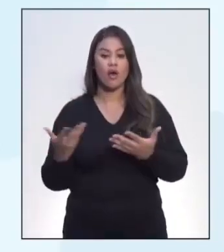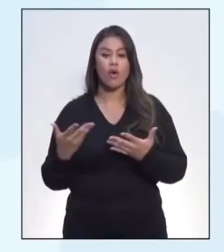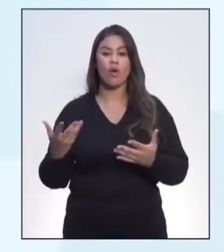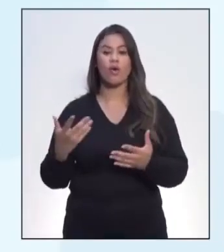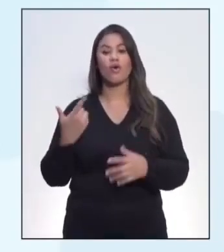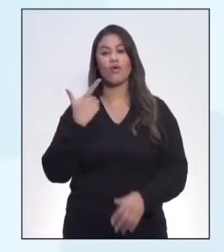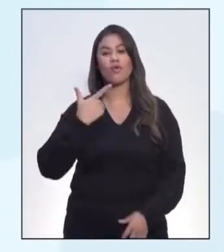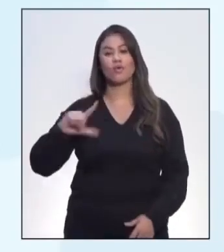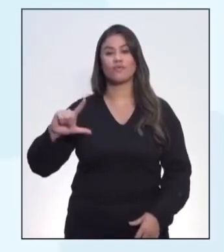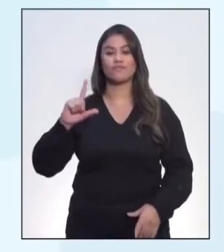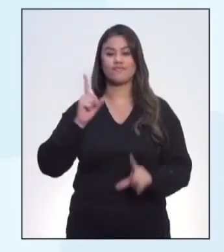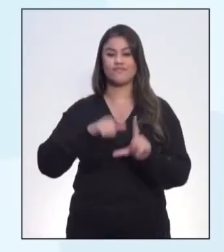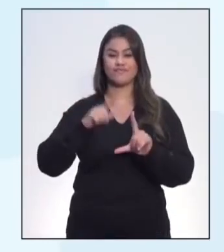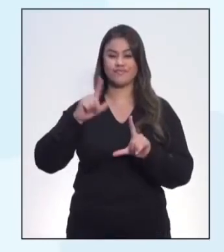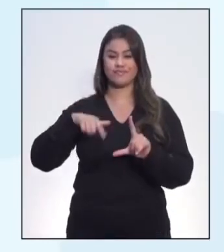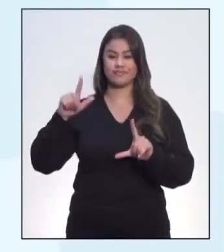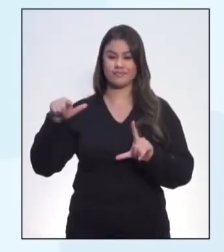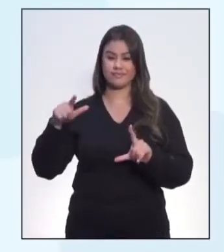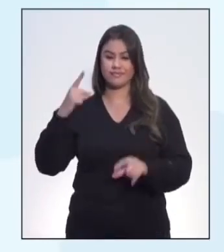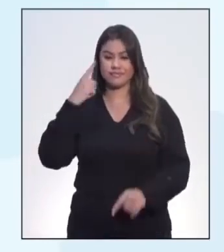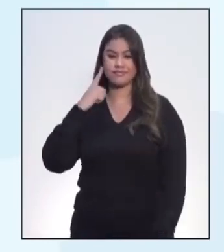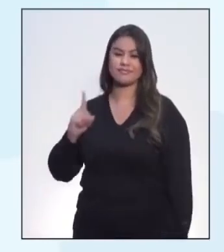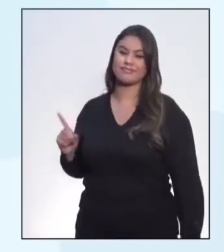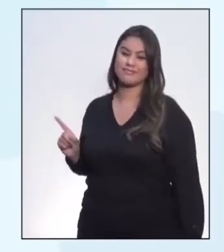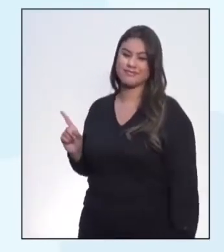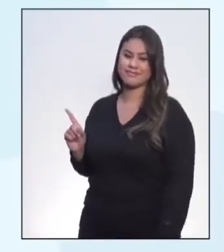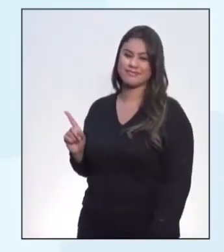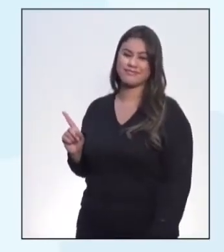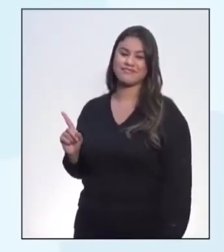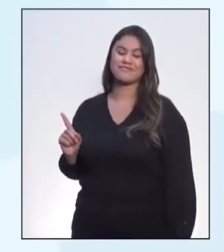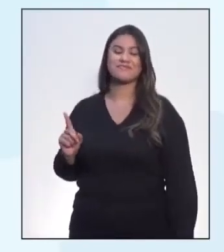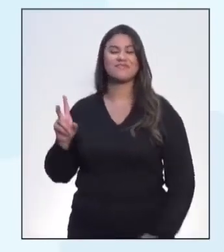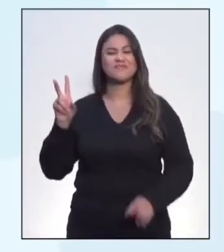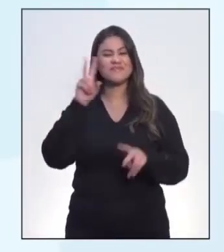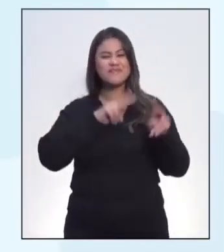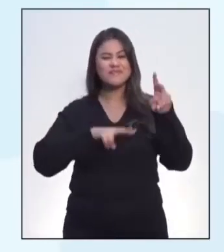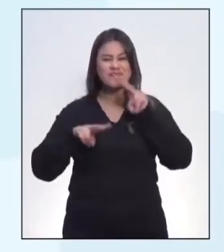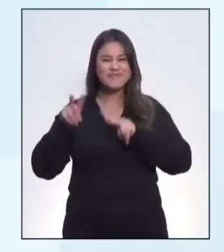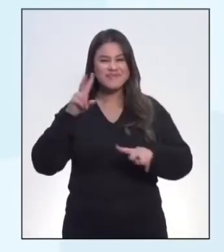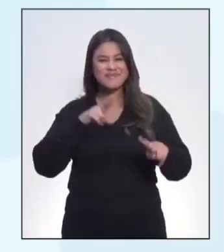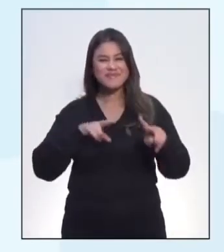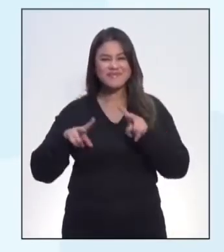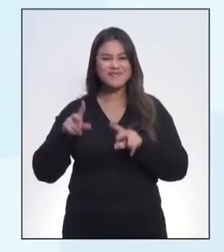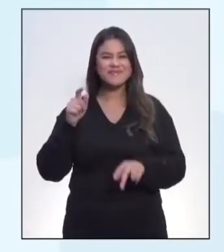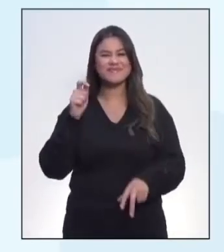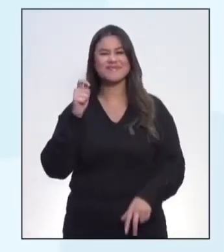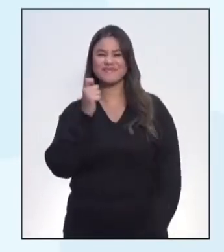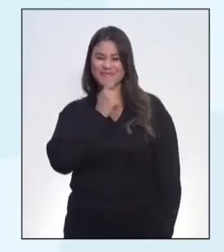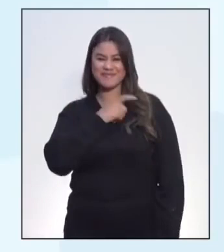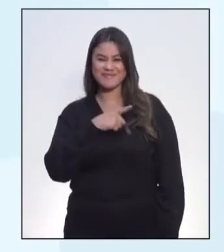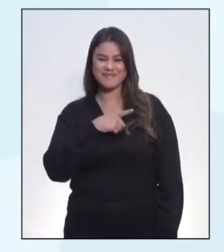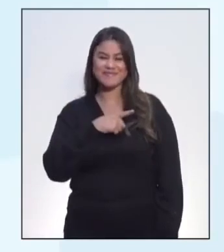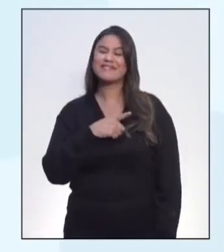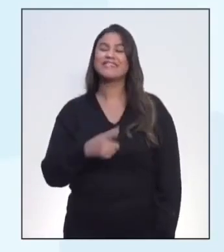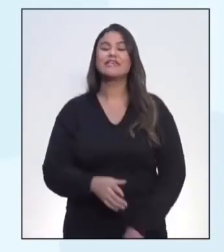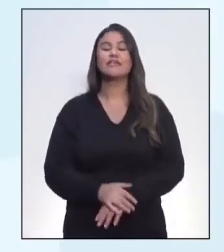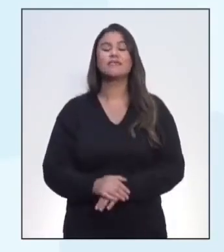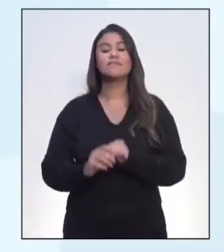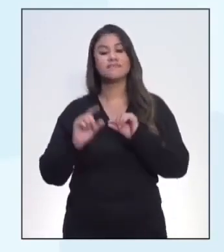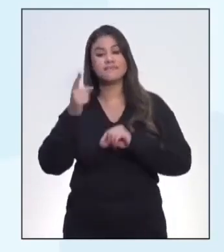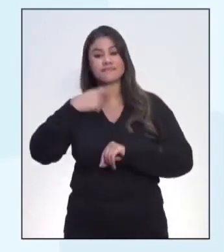muito visual, né? Gráficos, a gente já comentou desde segunda-feira, estamos comentando desde segunda-feira a importância